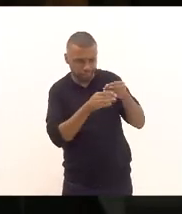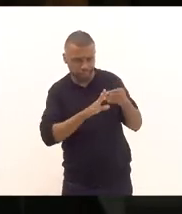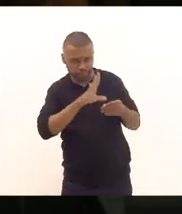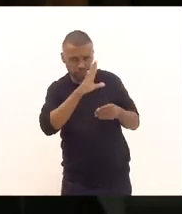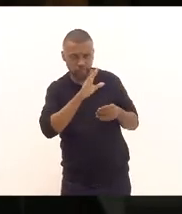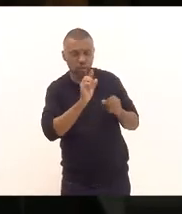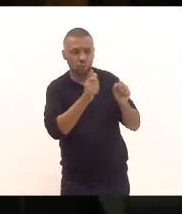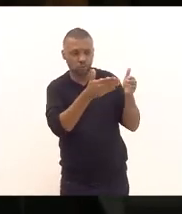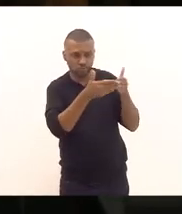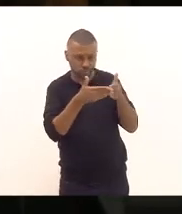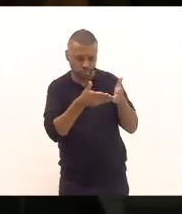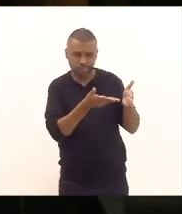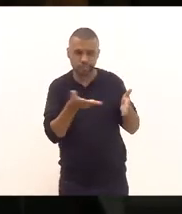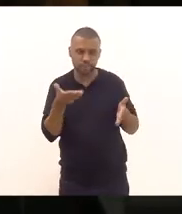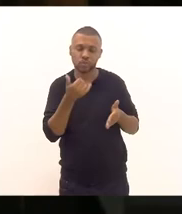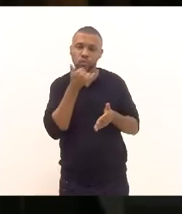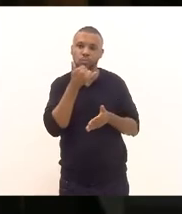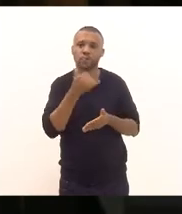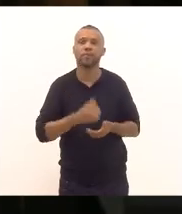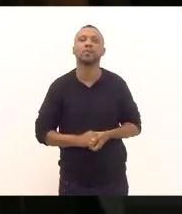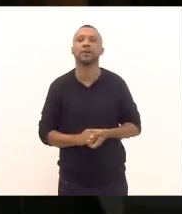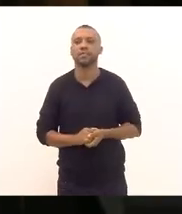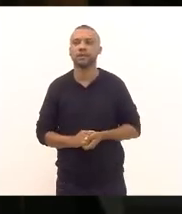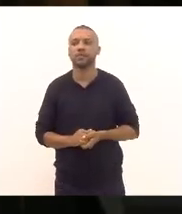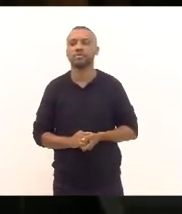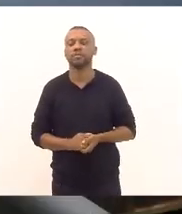faz favor desculpe